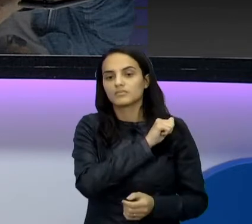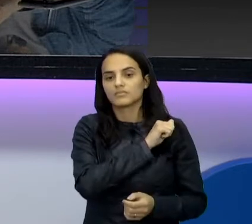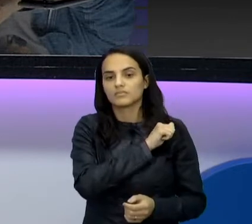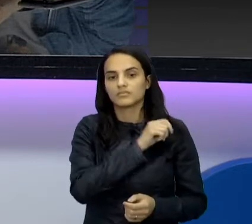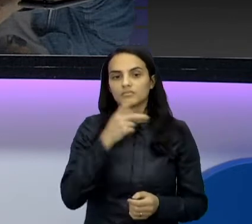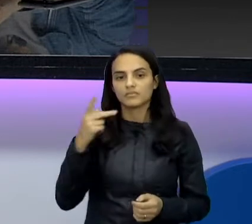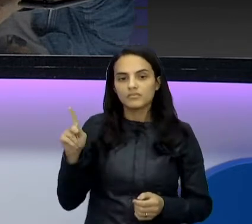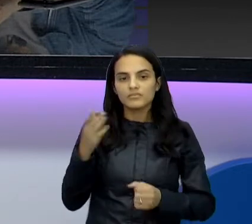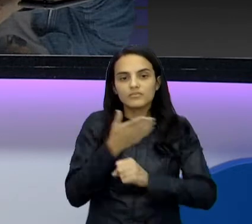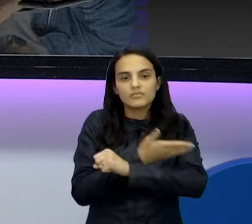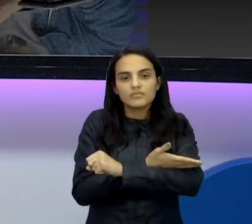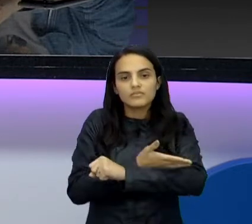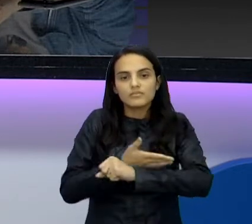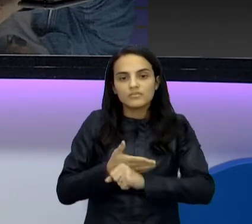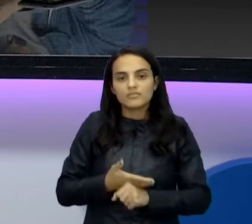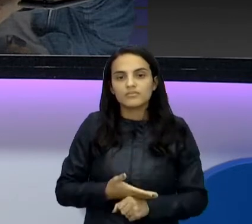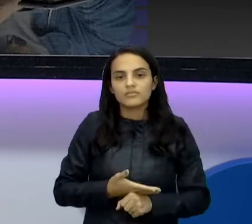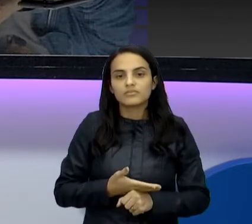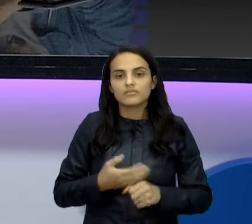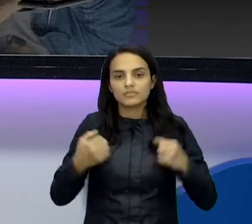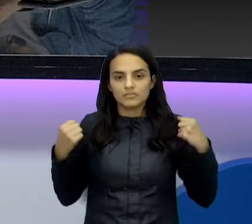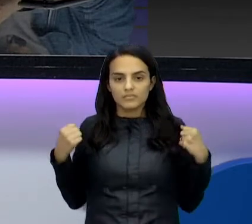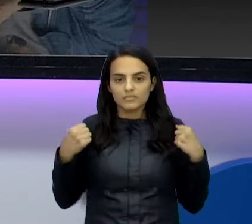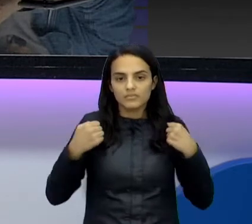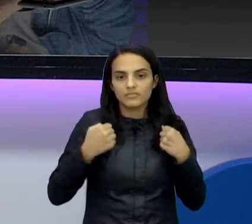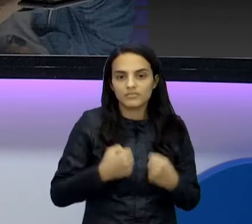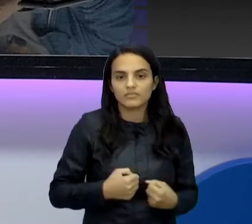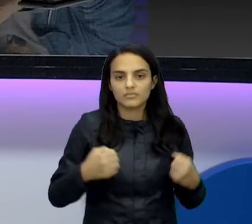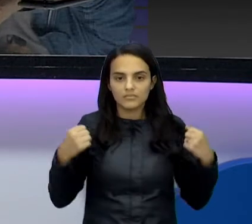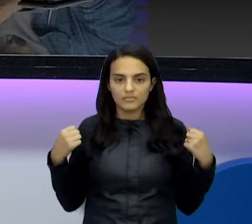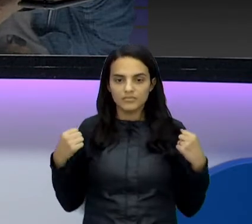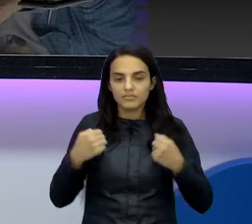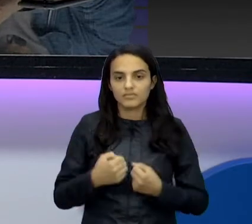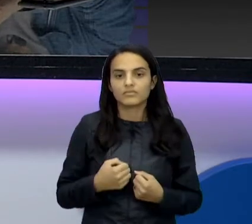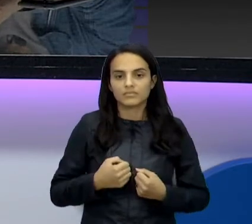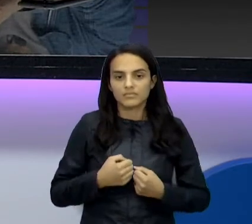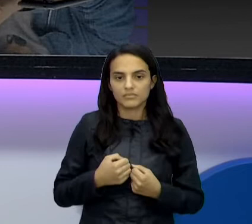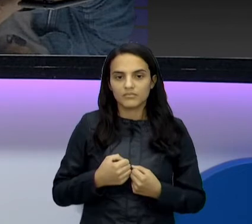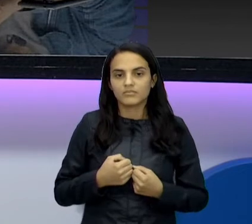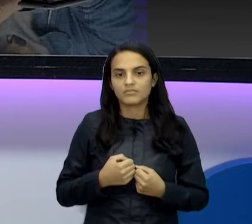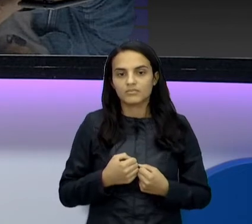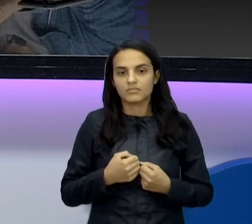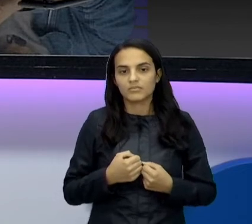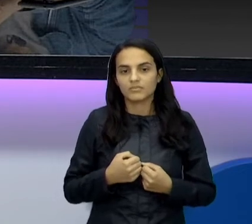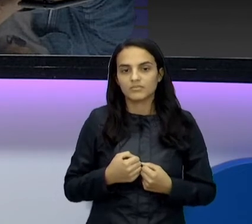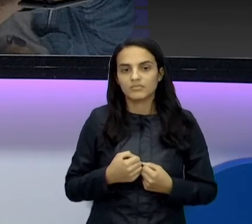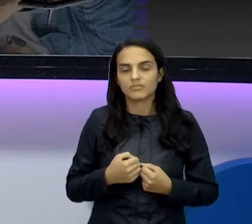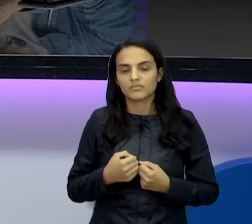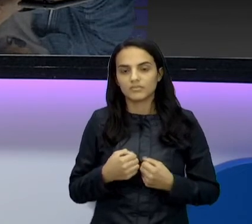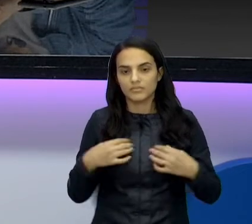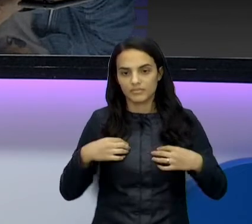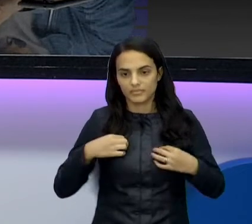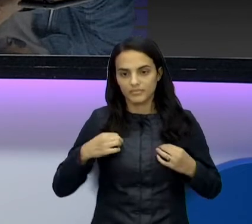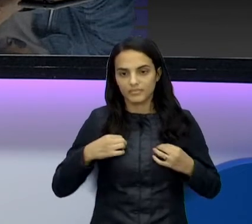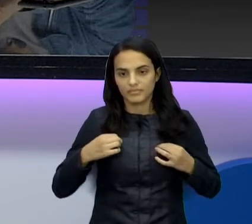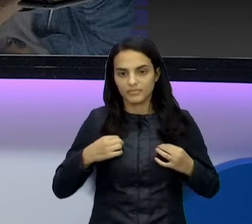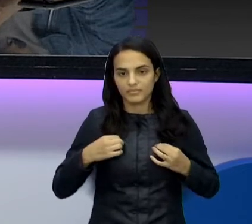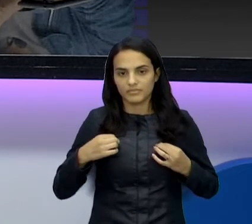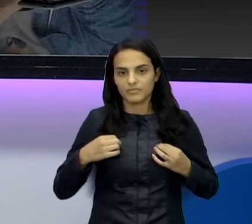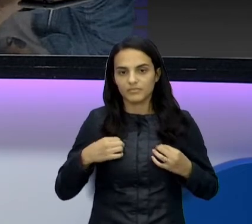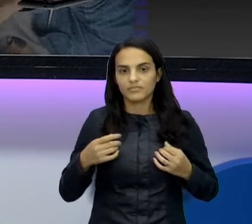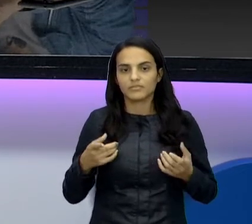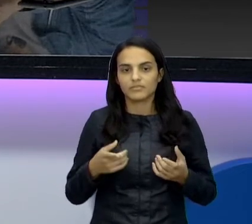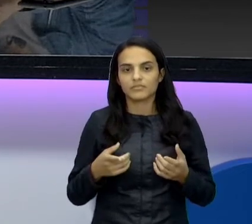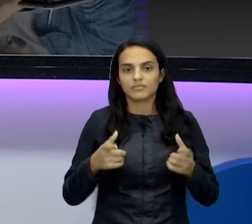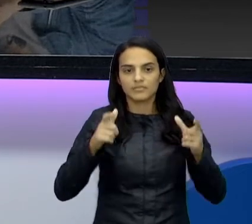eles tinham a mania de vir com 2 camisetas, né? A que eles gostariam por baixo e a da escola por cima. E aí no intervalo eles sempre tiravam